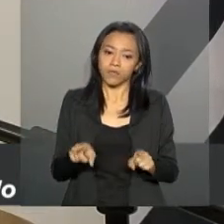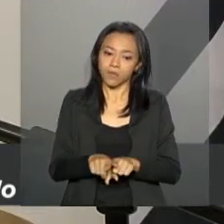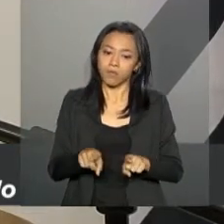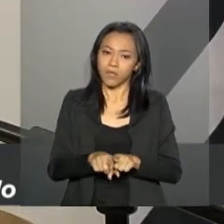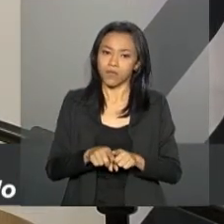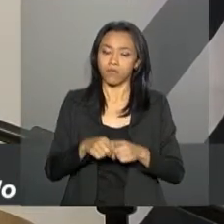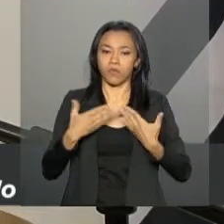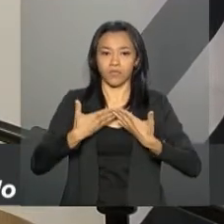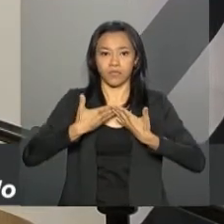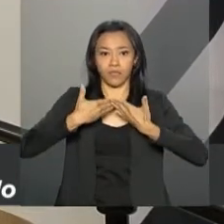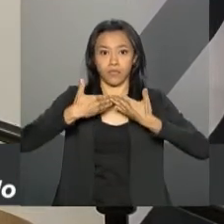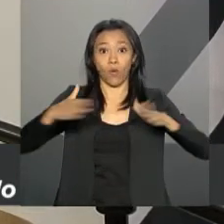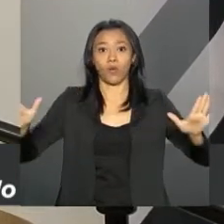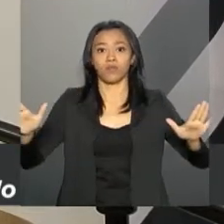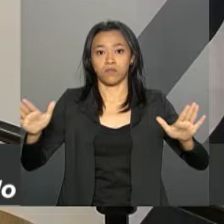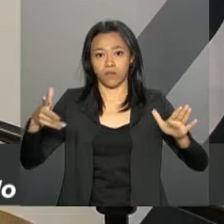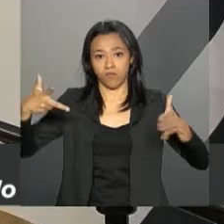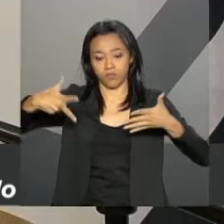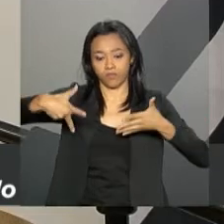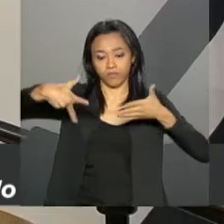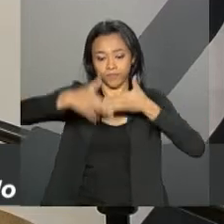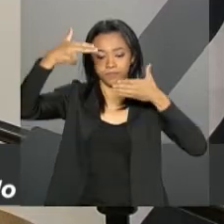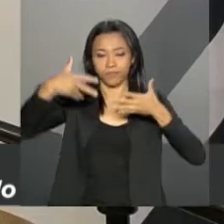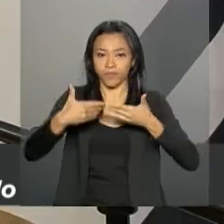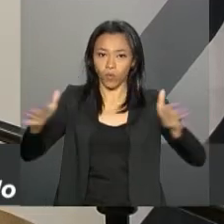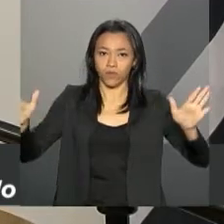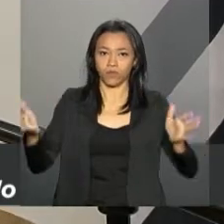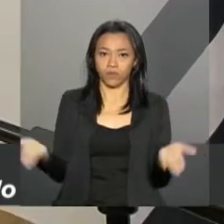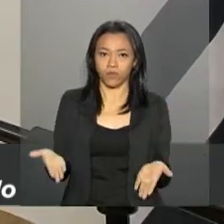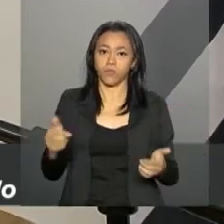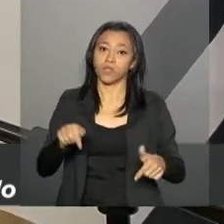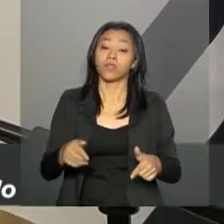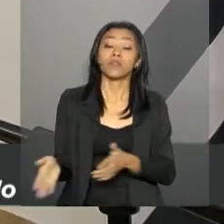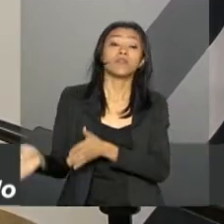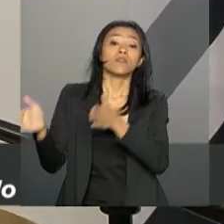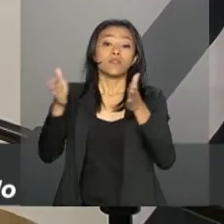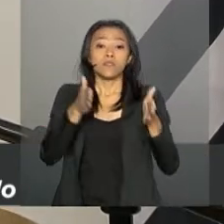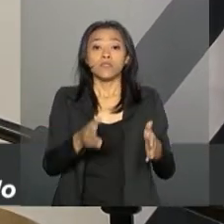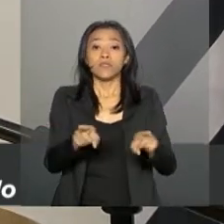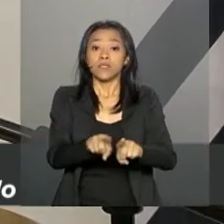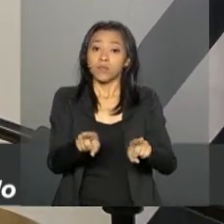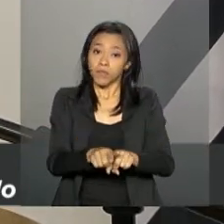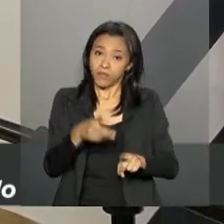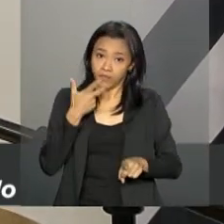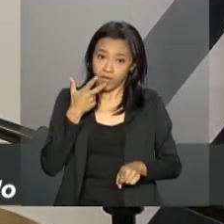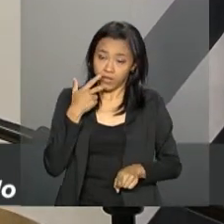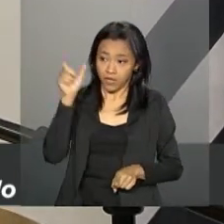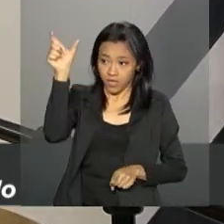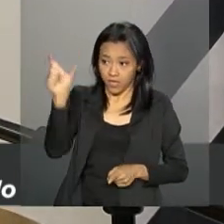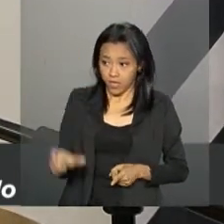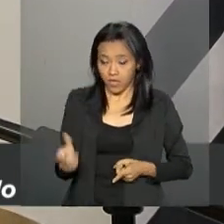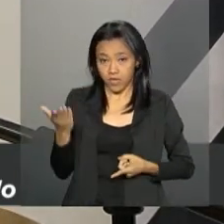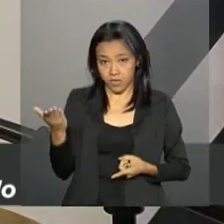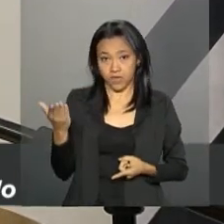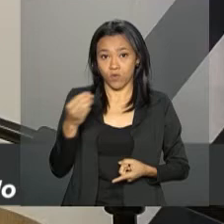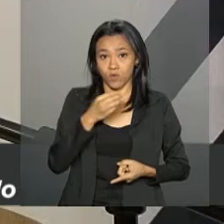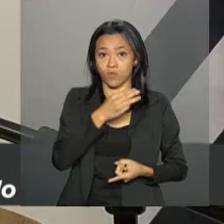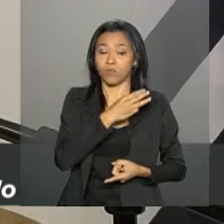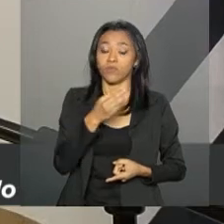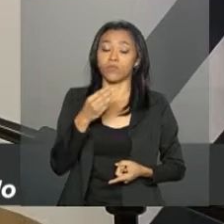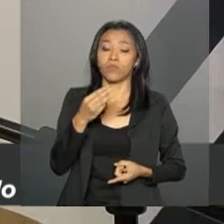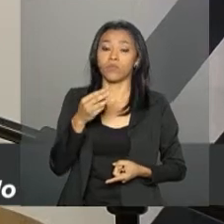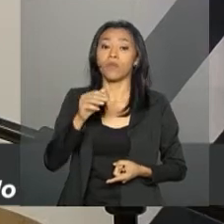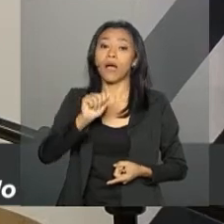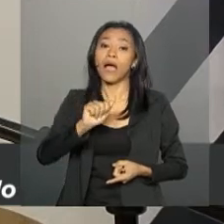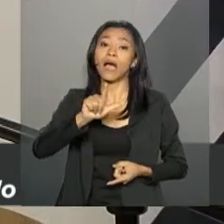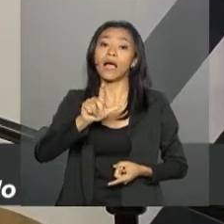por esta inauguração. E também registrar o fato que o Alexandre ressaltou, com